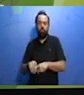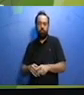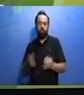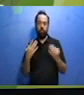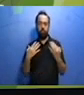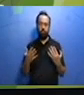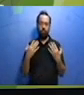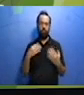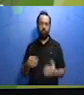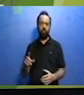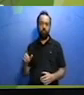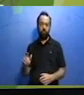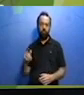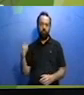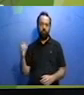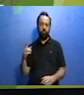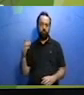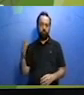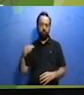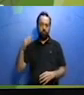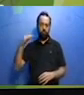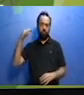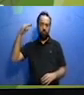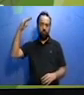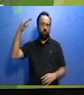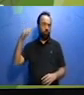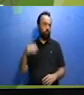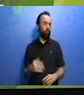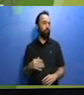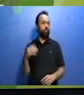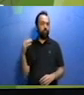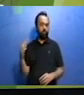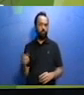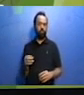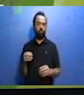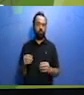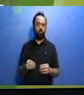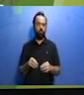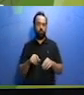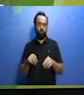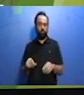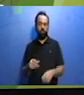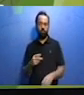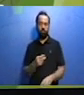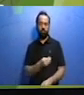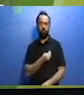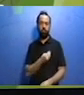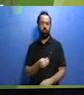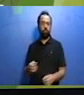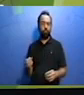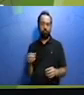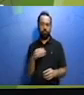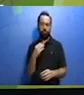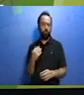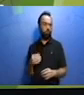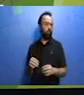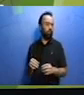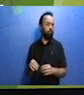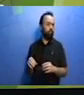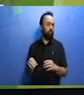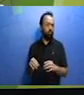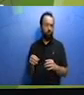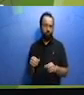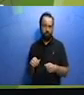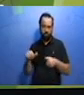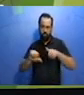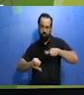aumentaram. E é nessas condições que a matéria orgânica inicial, através da ação de micro-organismos e